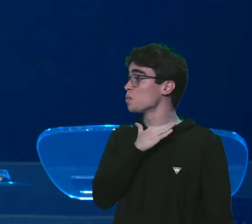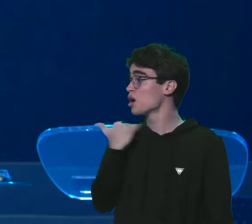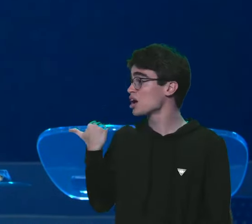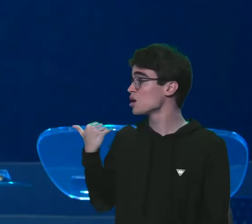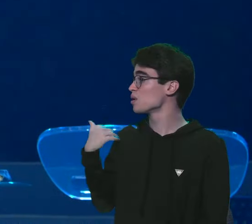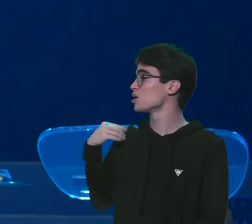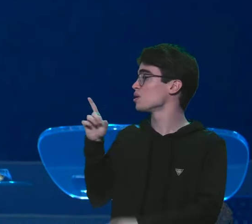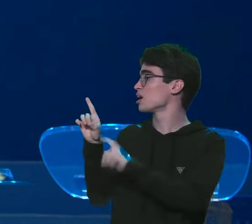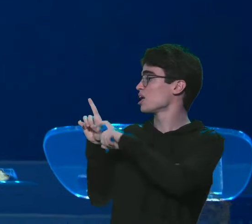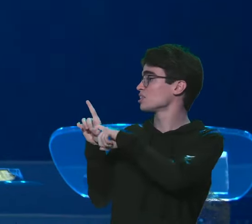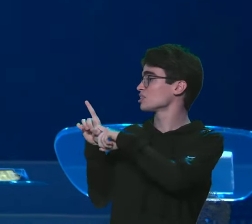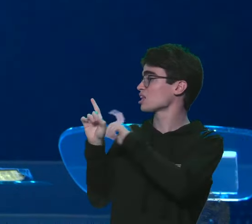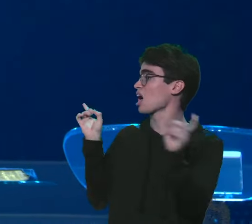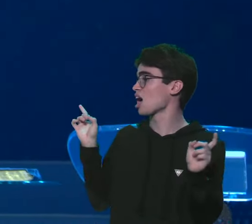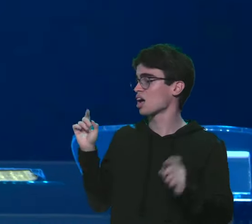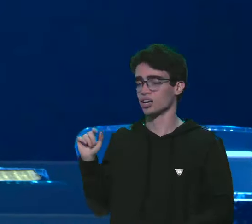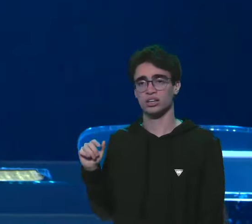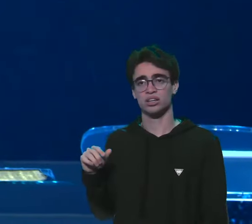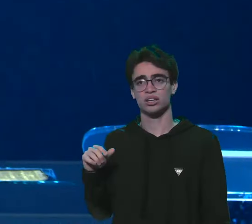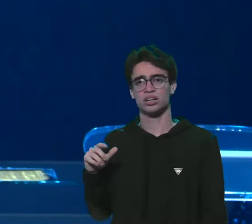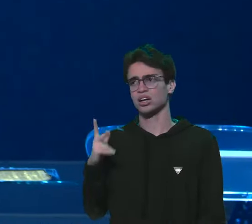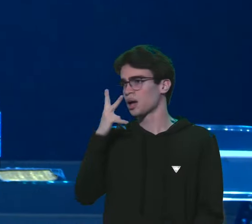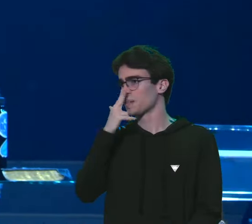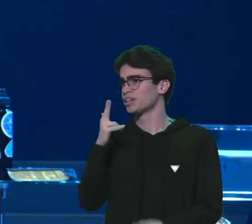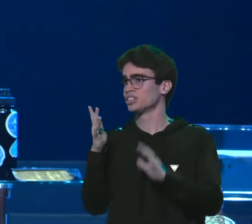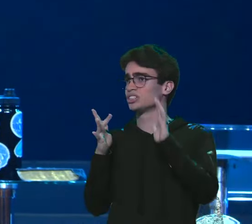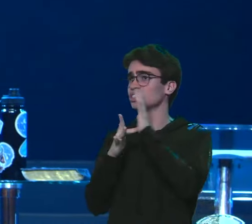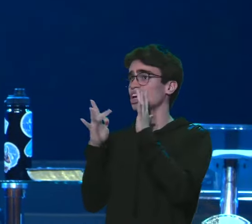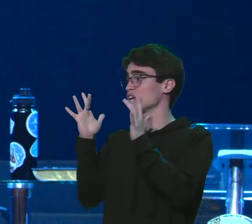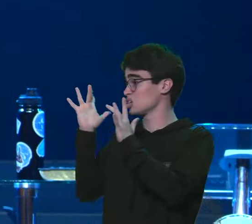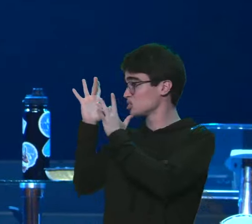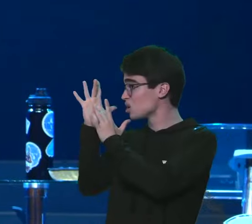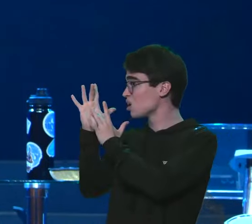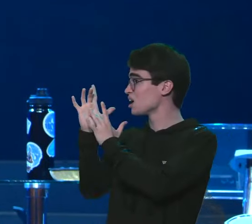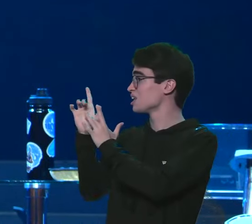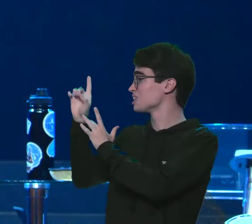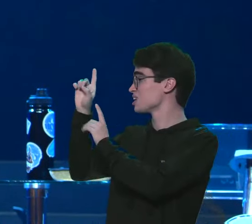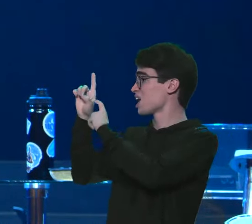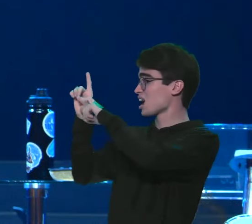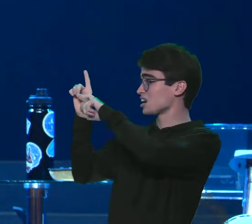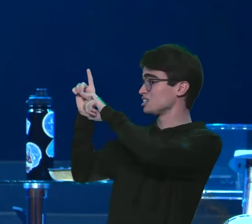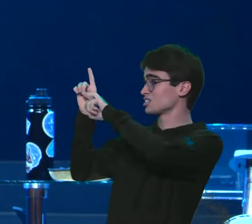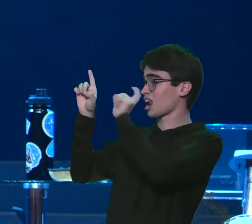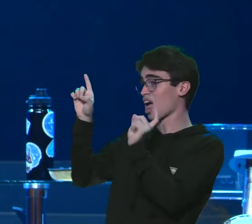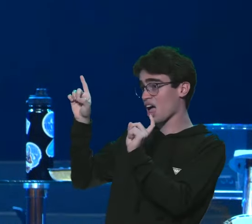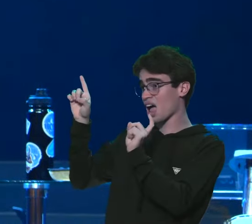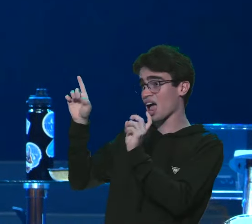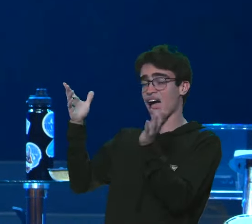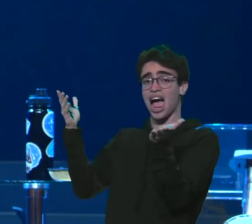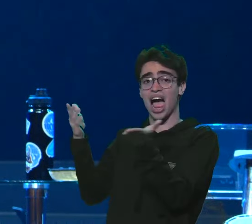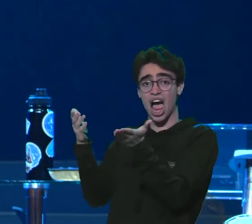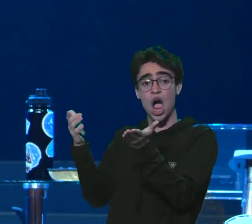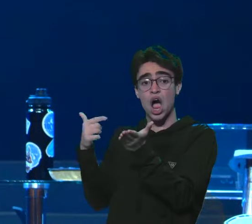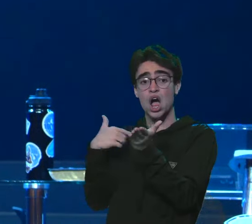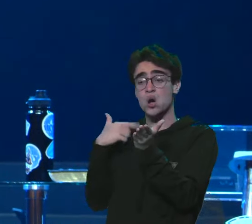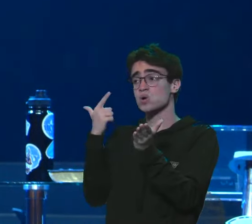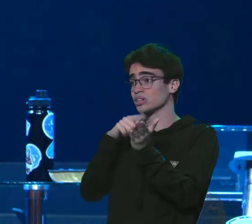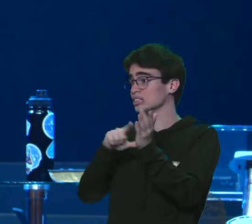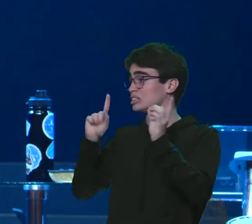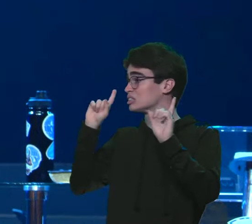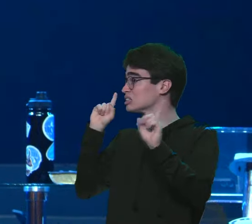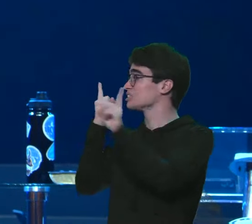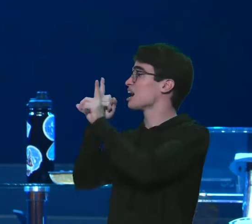Deus. Jesus se desligou de Deus no meu lugar, para que eu pudesse chegar até Deus e falar,